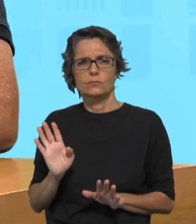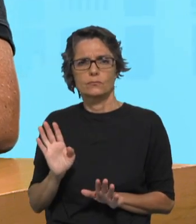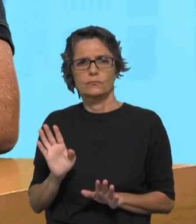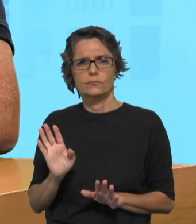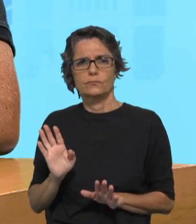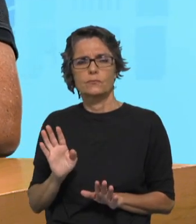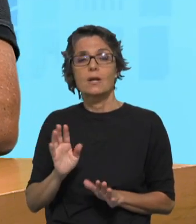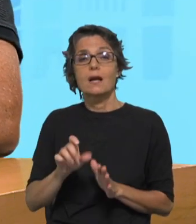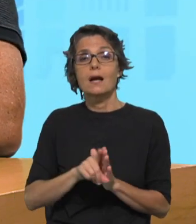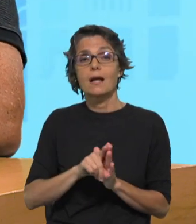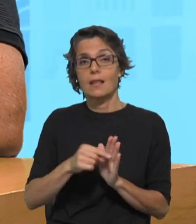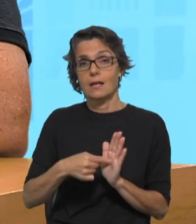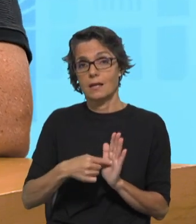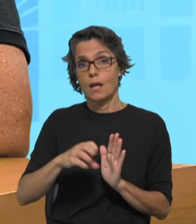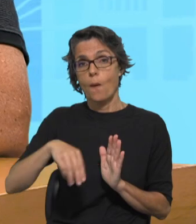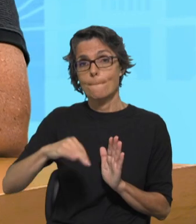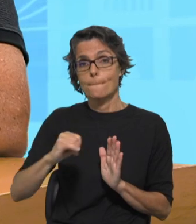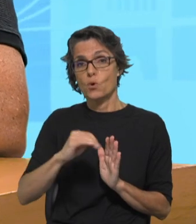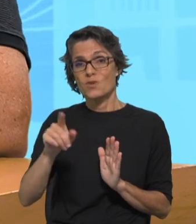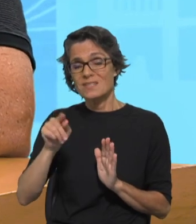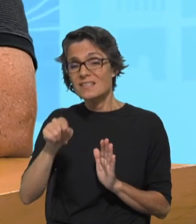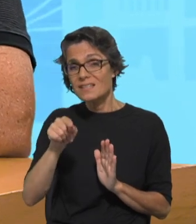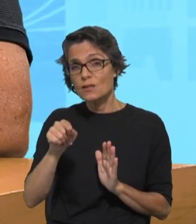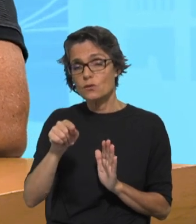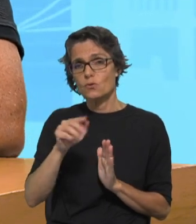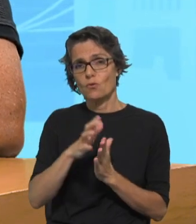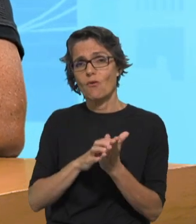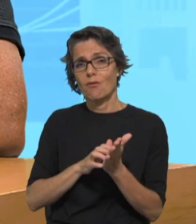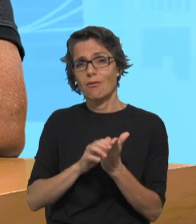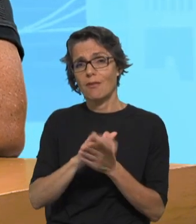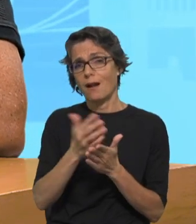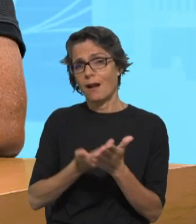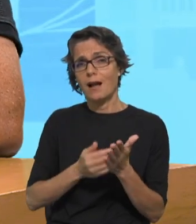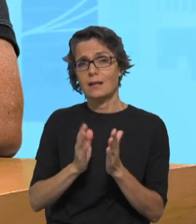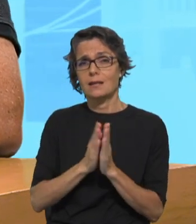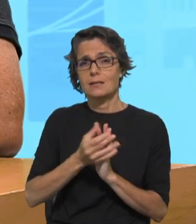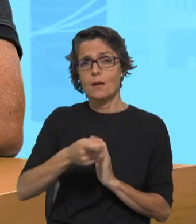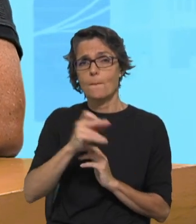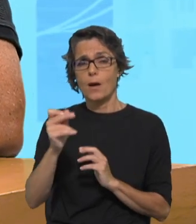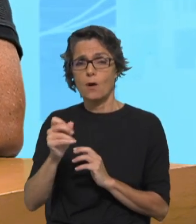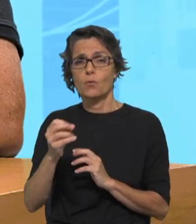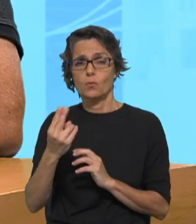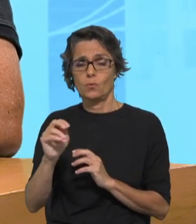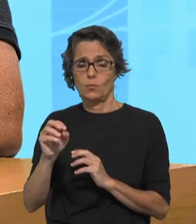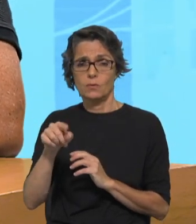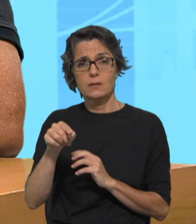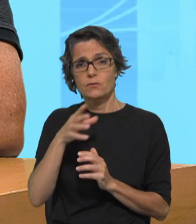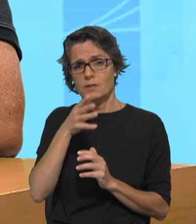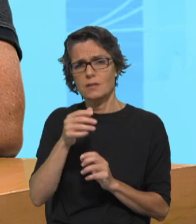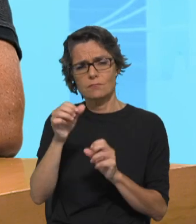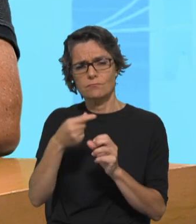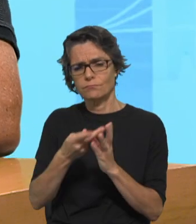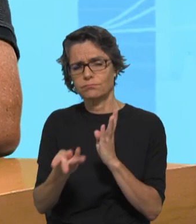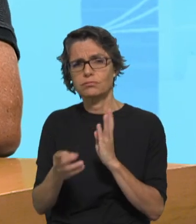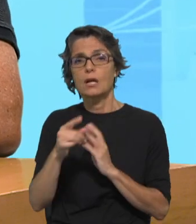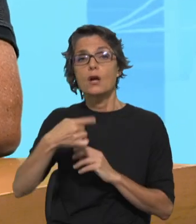de Moisés é a grande temática de São Paulo, na Carta aos Romanos, na Carta aos Gálatas e em vários outros lugares. Nós,